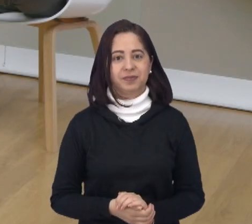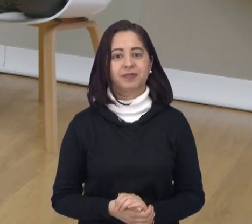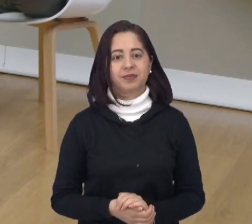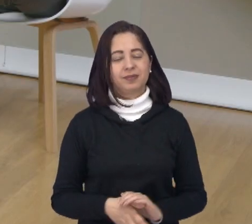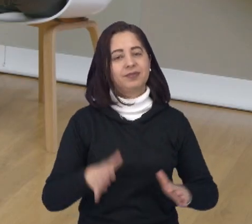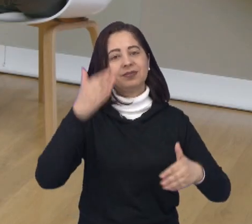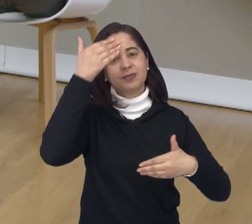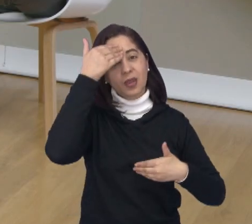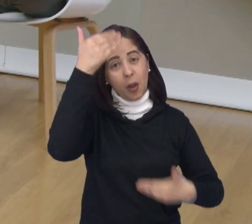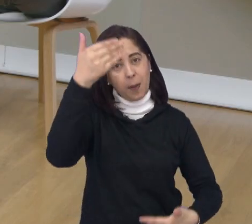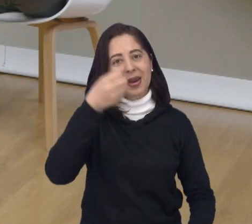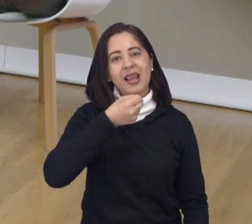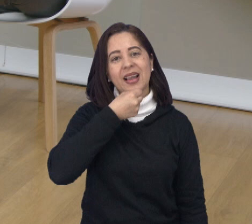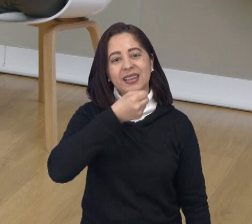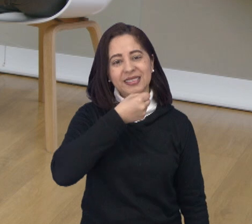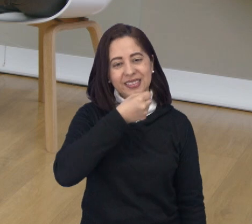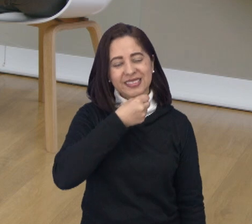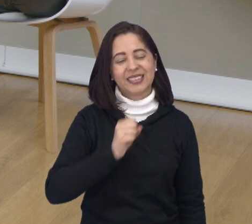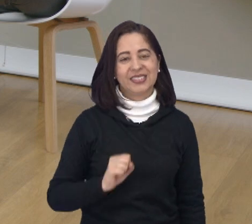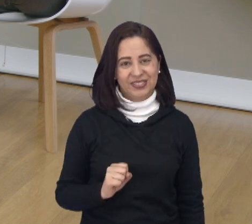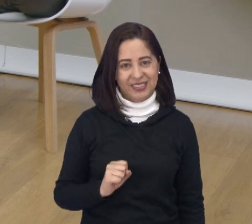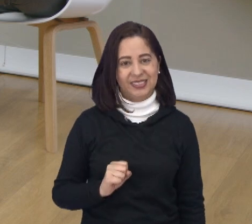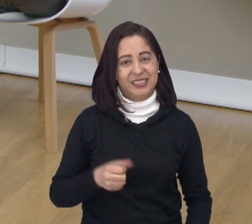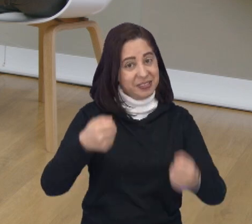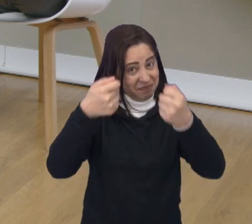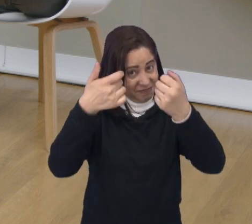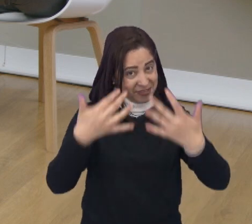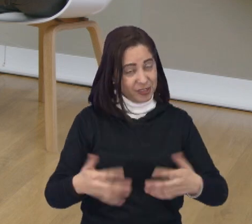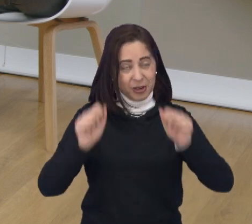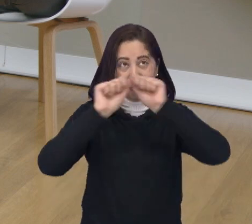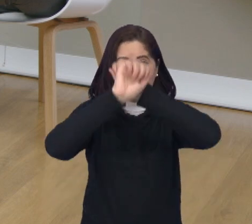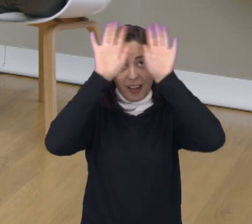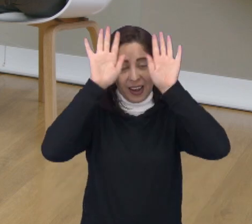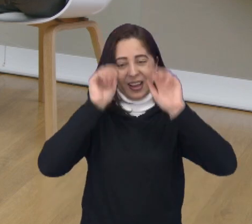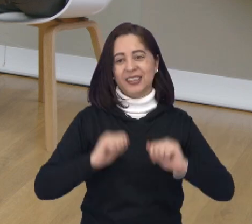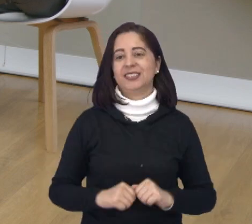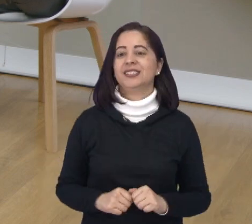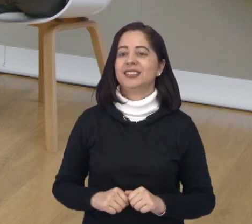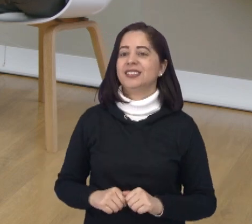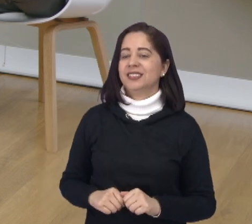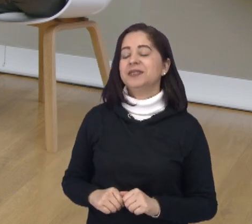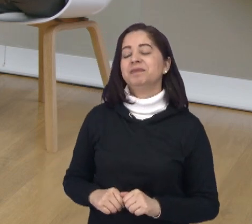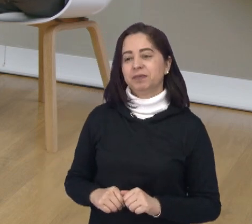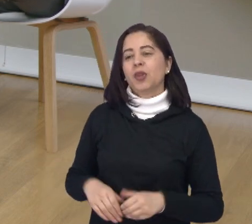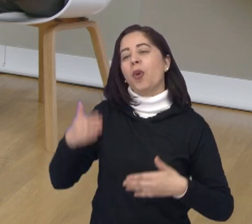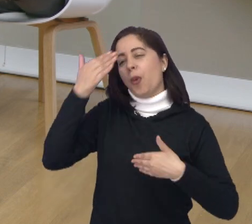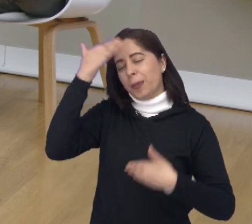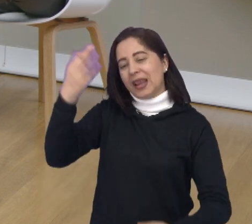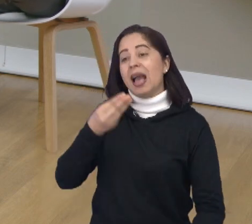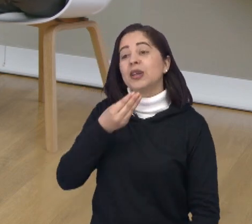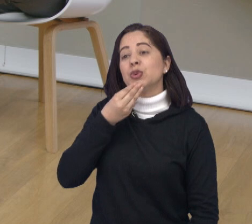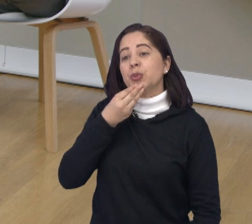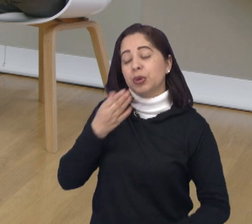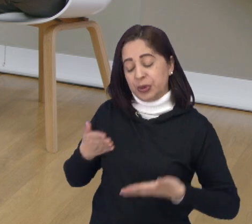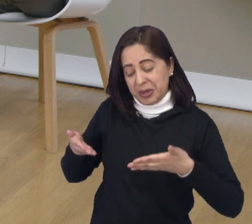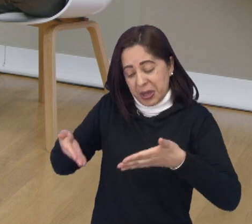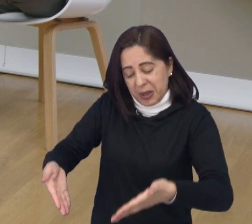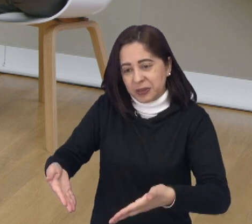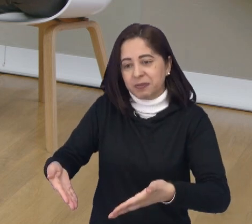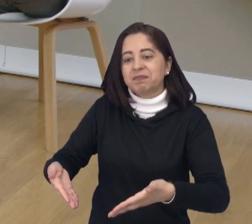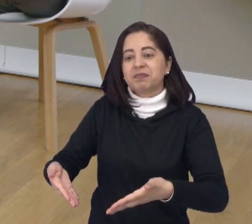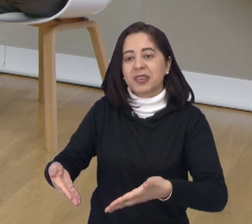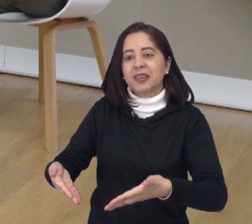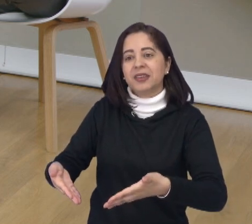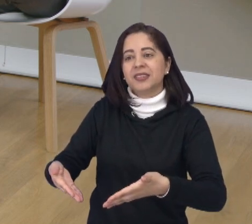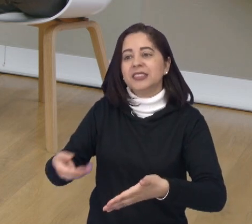muito obrigada pela participação, foi ótimo, muito esclarecedora a sua entrevista. Imagina, eu que agradeço essa oportunidade de estar aqui participando e